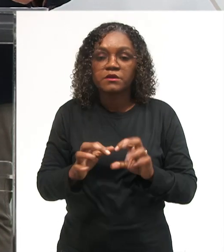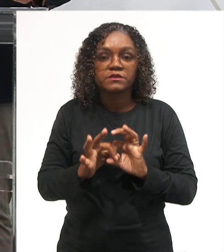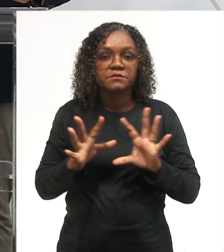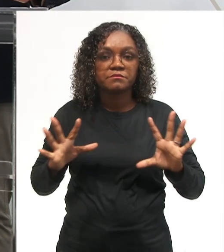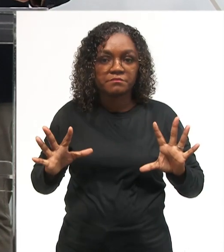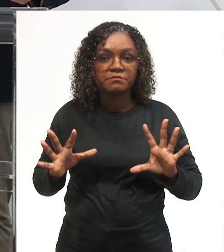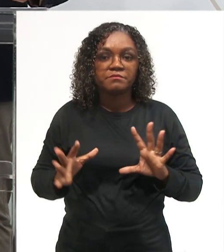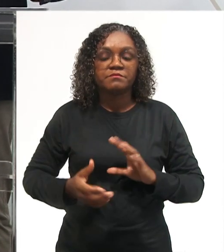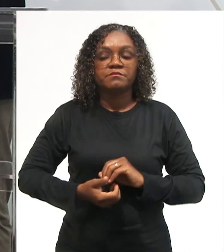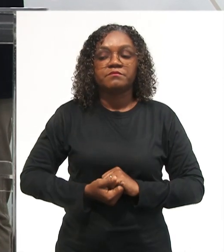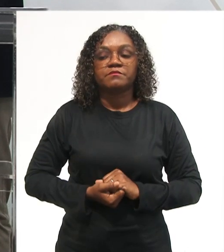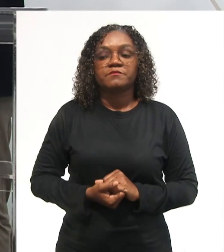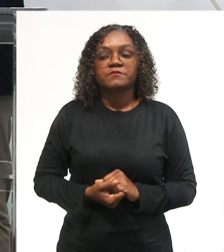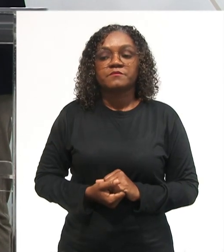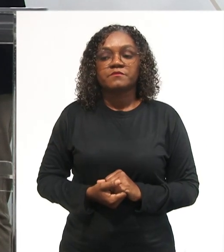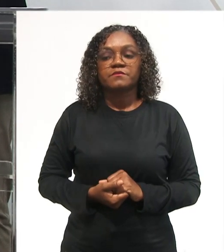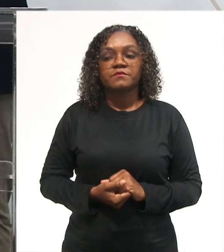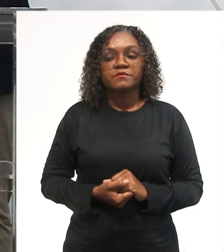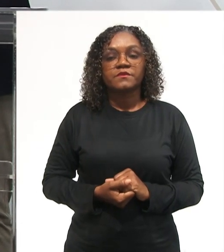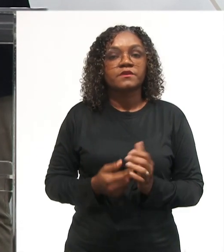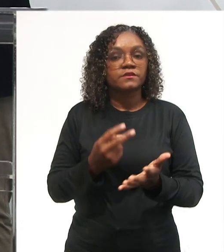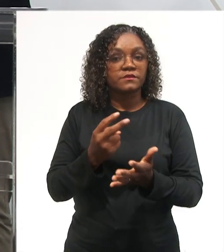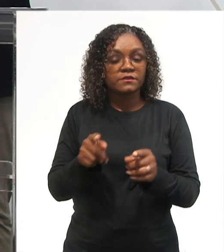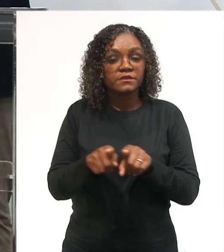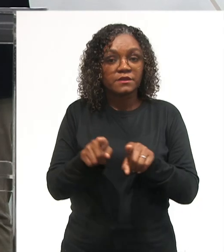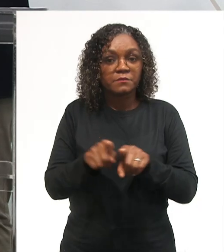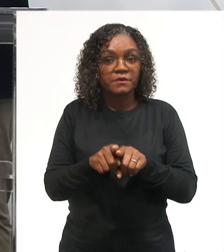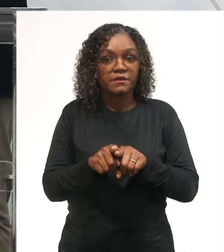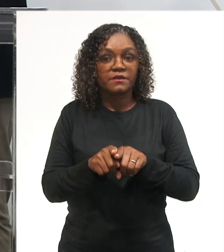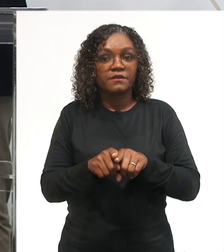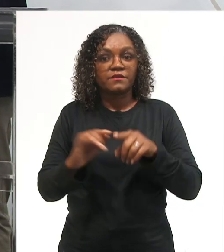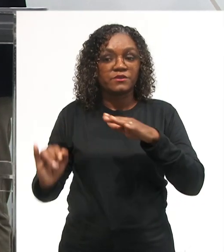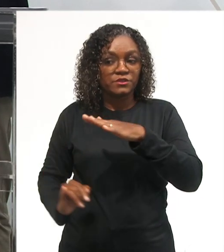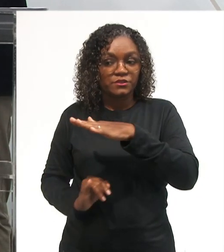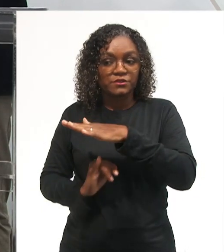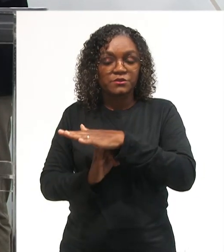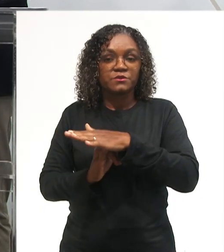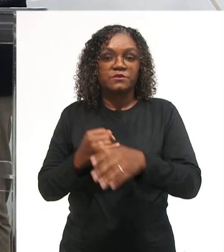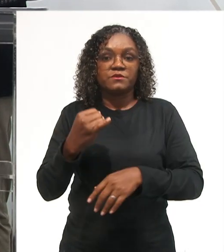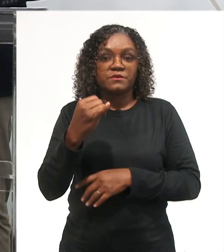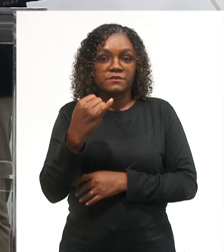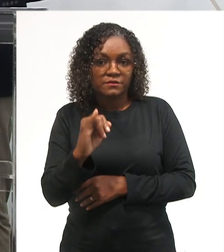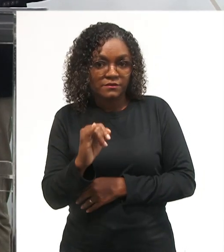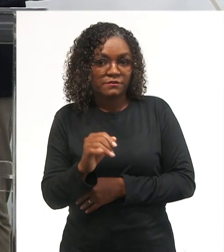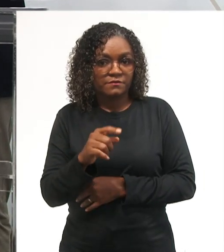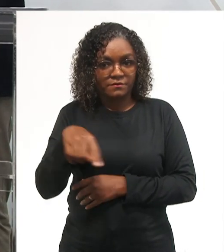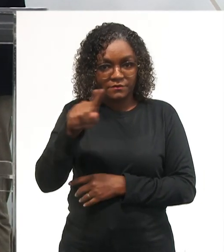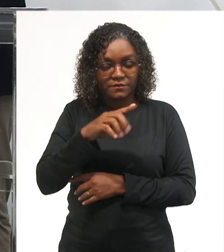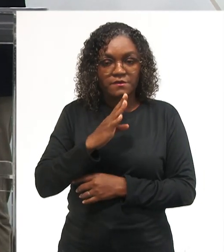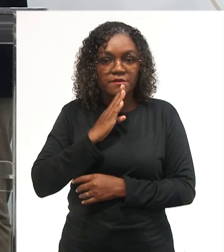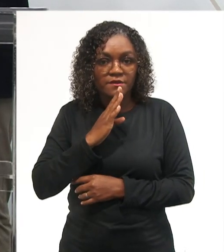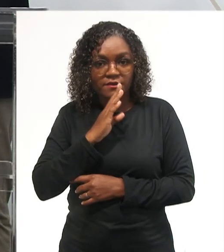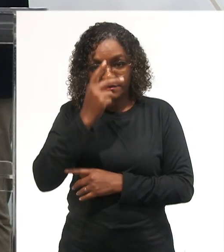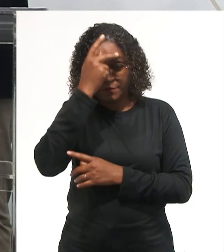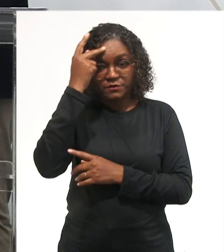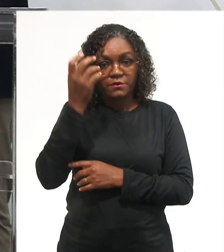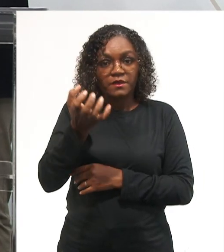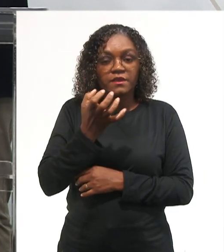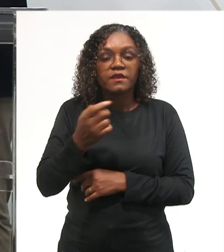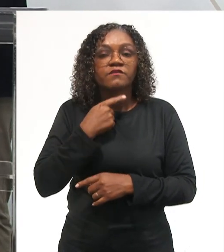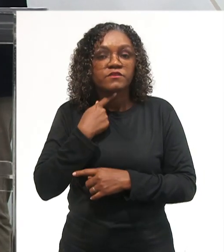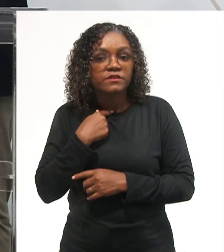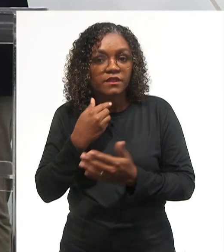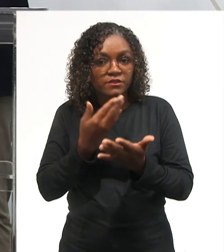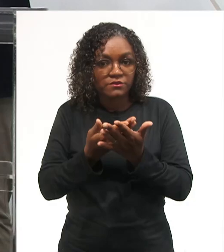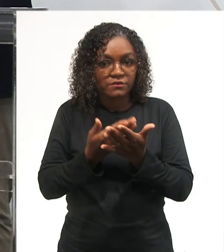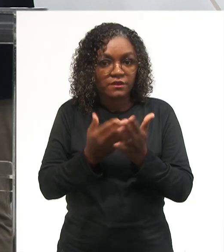utilizar. Tá? O mesmo acontece, inclusive, aqui dentro do nosso instituto. Se você, né, conhece alguém que queira estudar, procurar uma biblioteca,